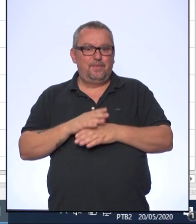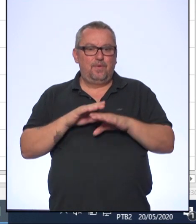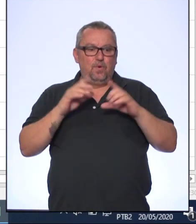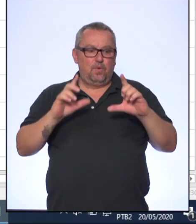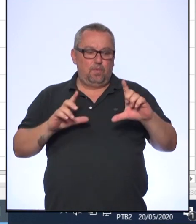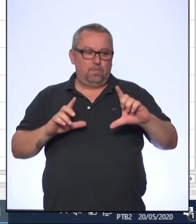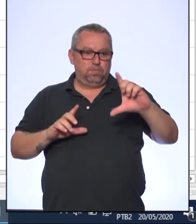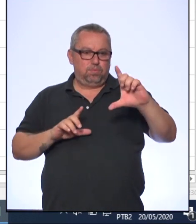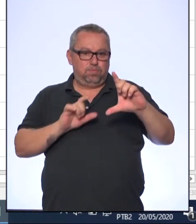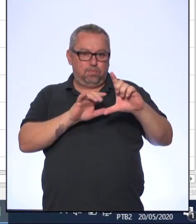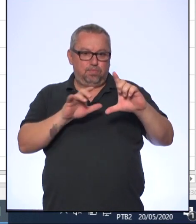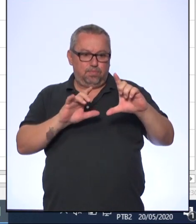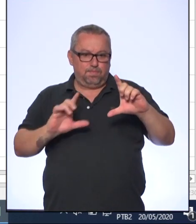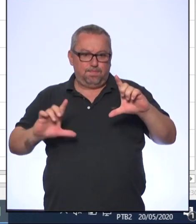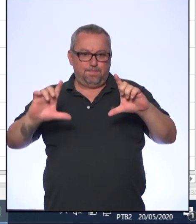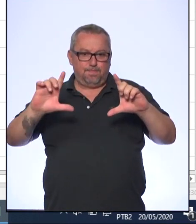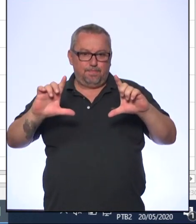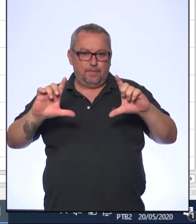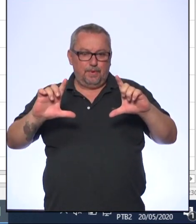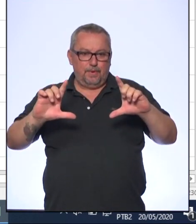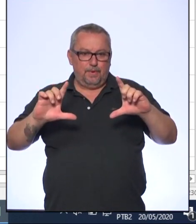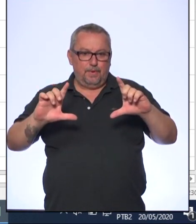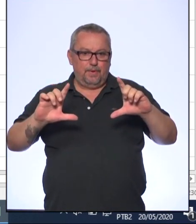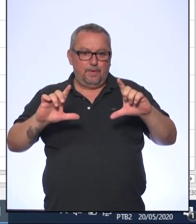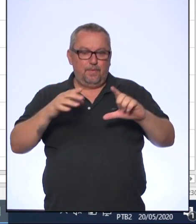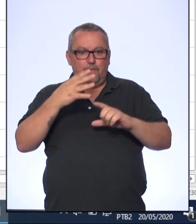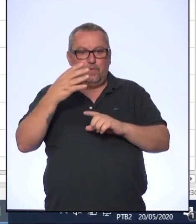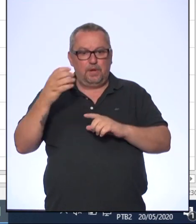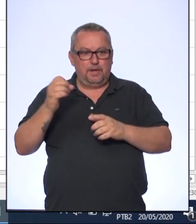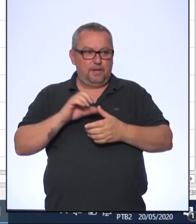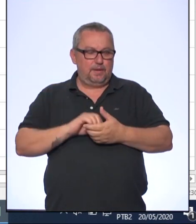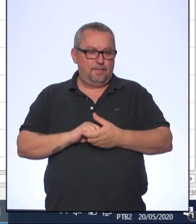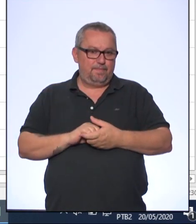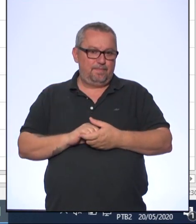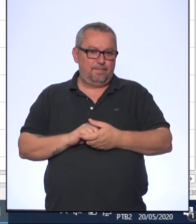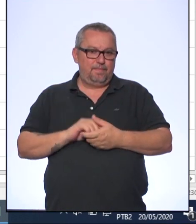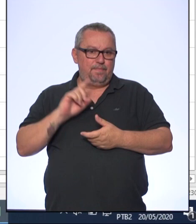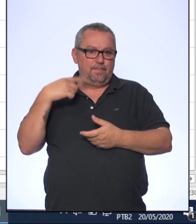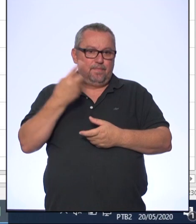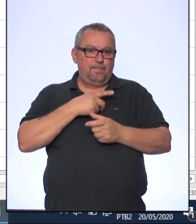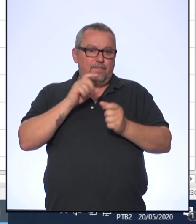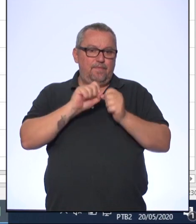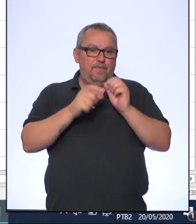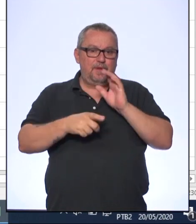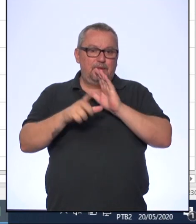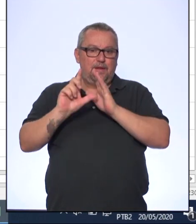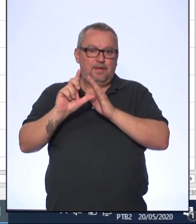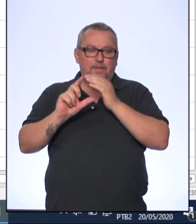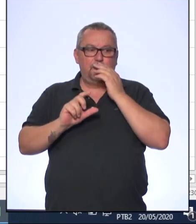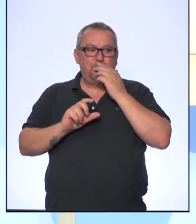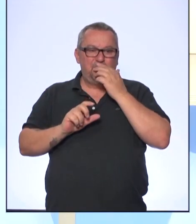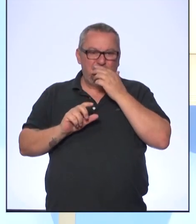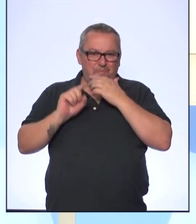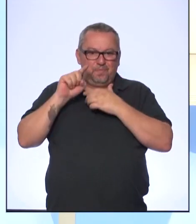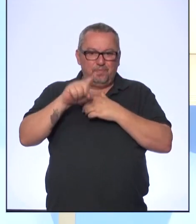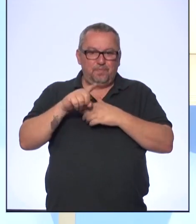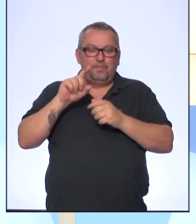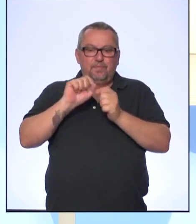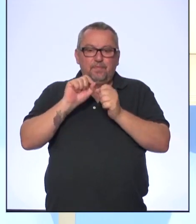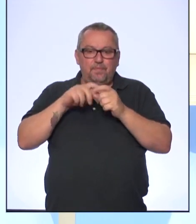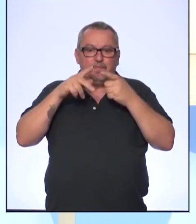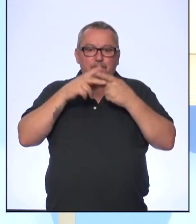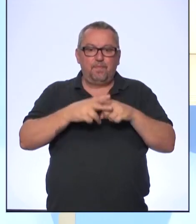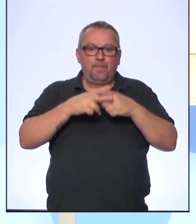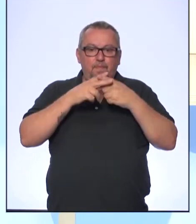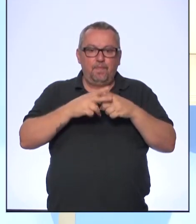parêntese e der Enter, que número tem que aparecer? 40, como nós tínhamos feito anteriormente. Então, essa é uma das